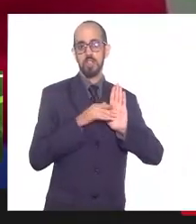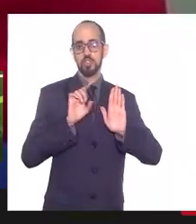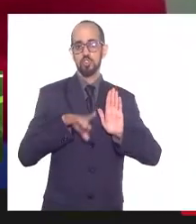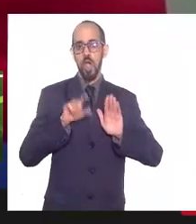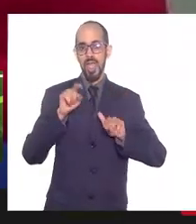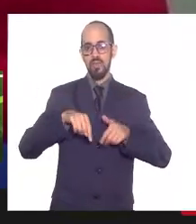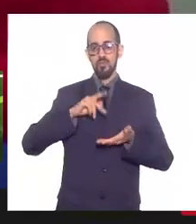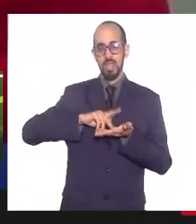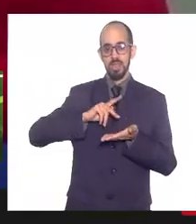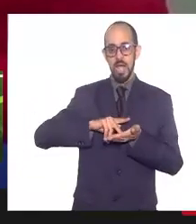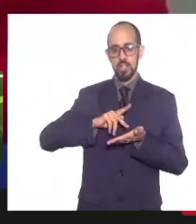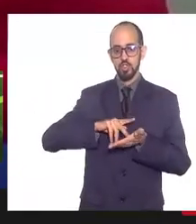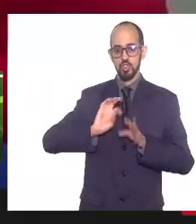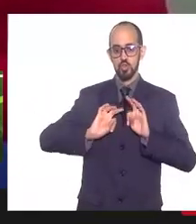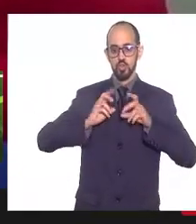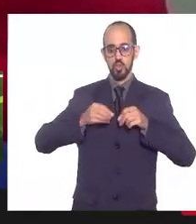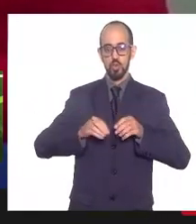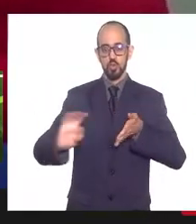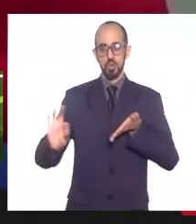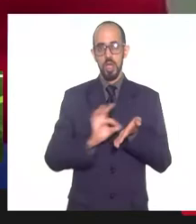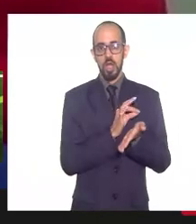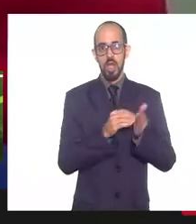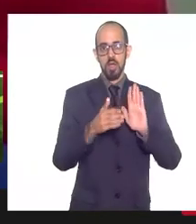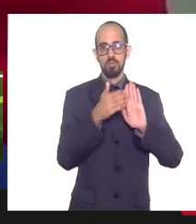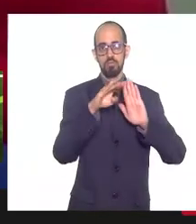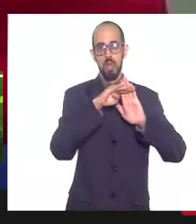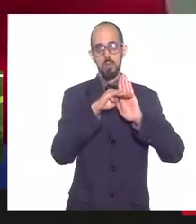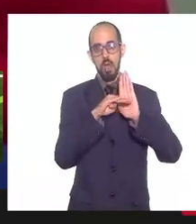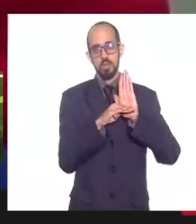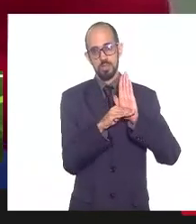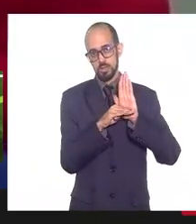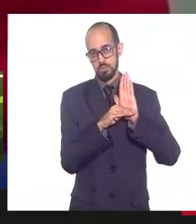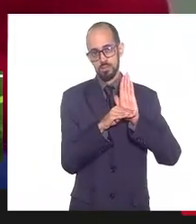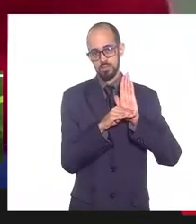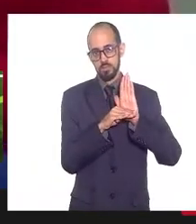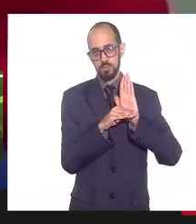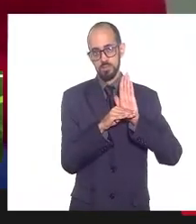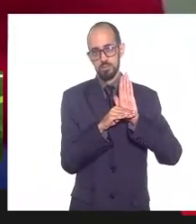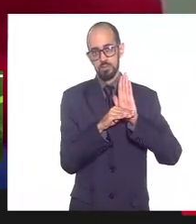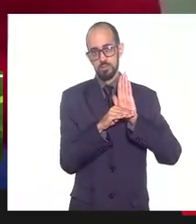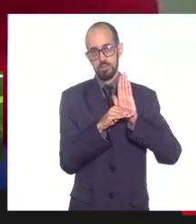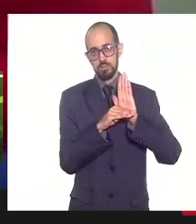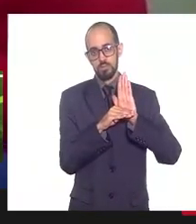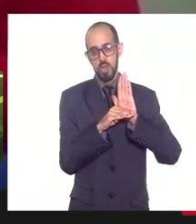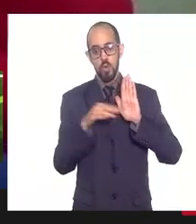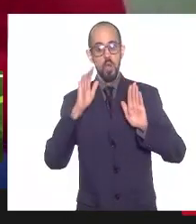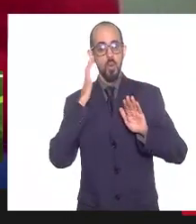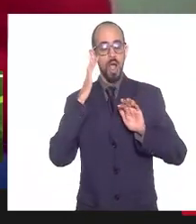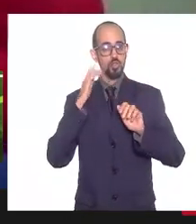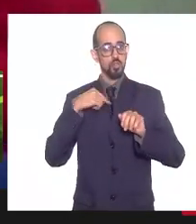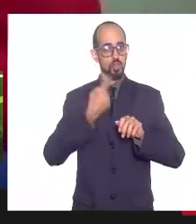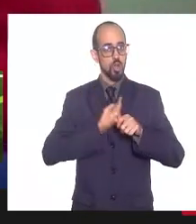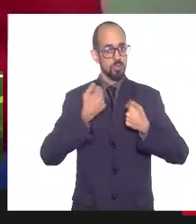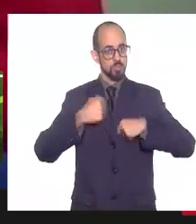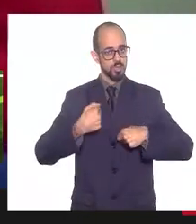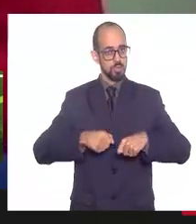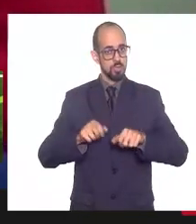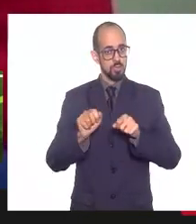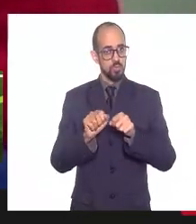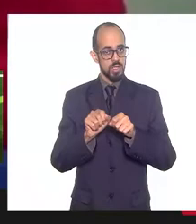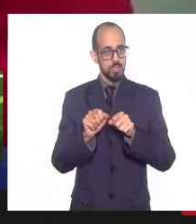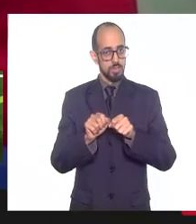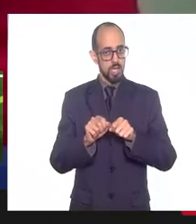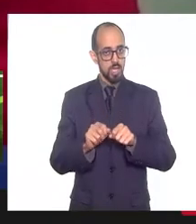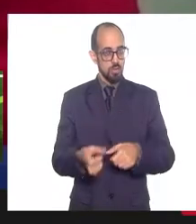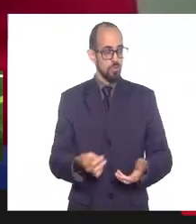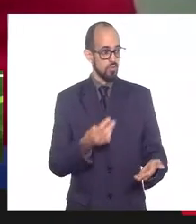importante aquilo que está na rubrica orçamentária. Então, acho que nós temos que fazer, deputado Valdec, um movimento